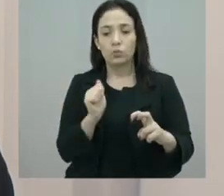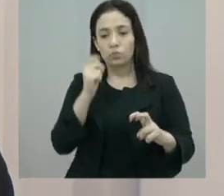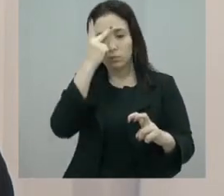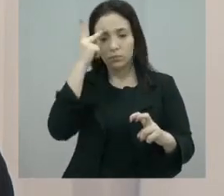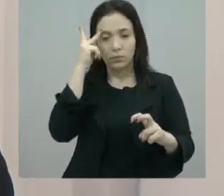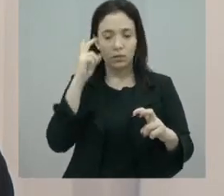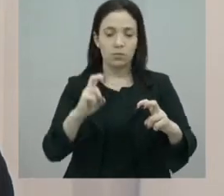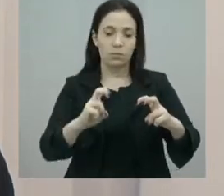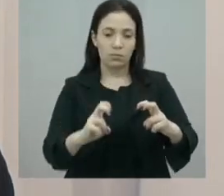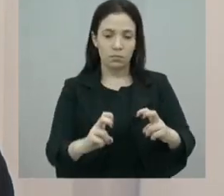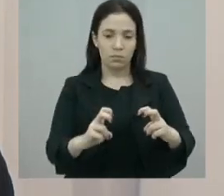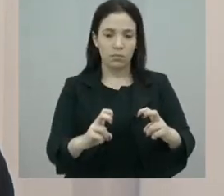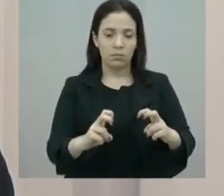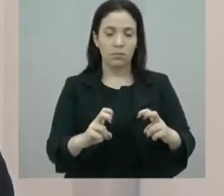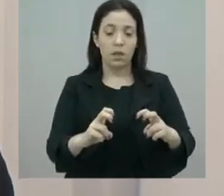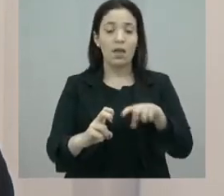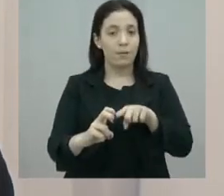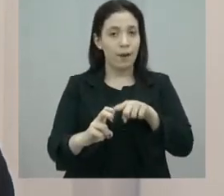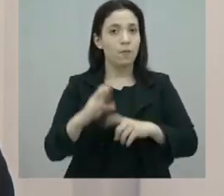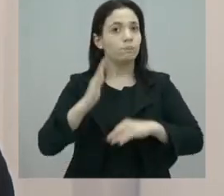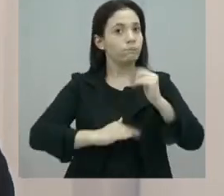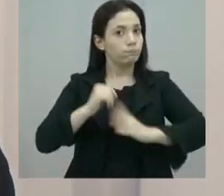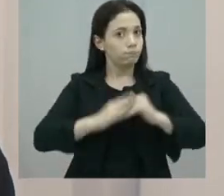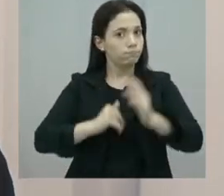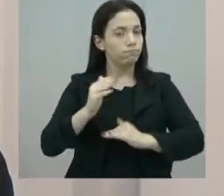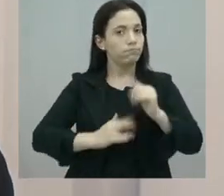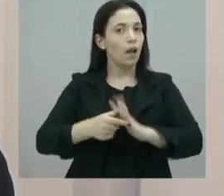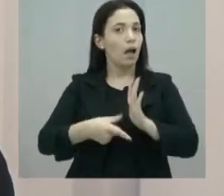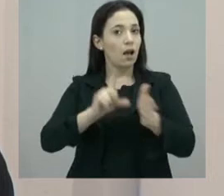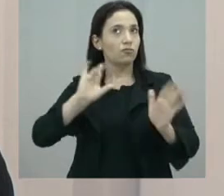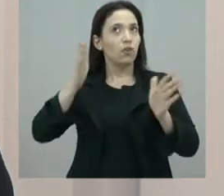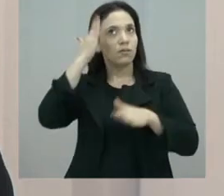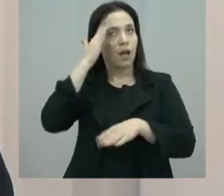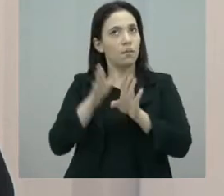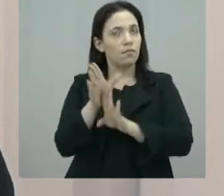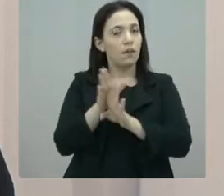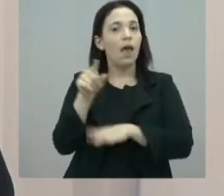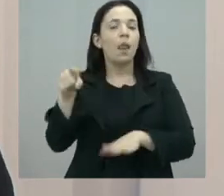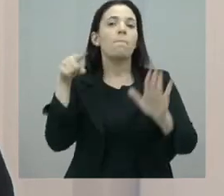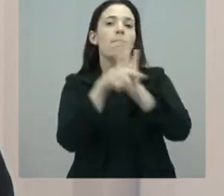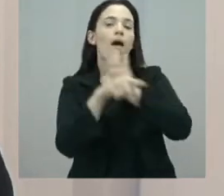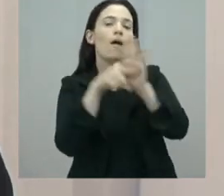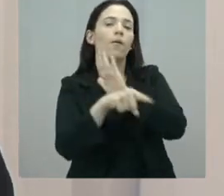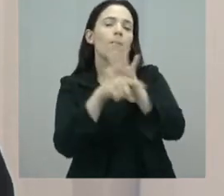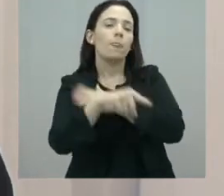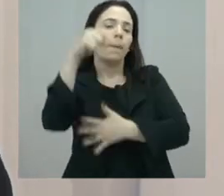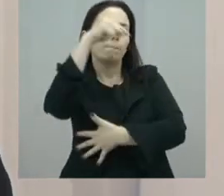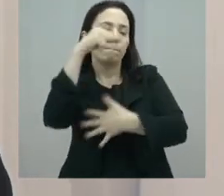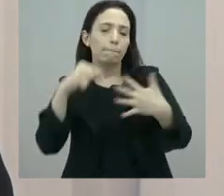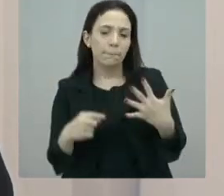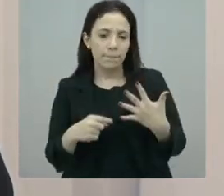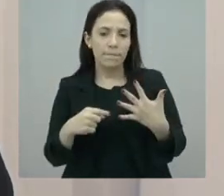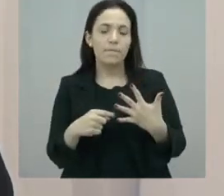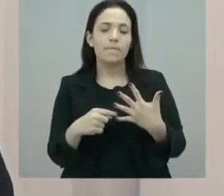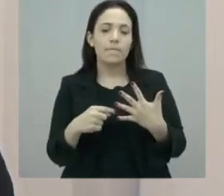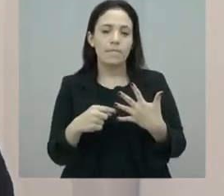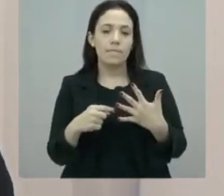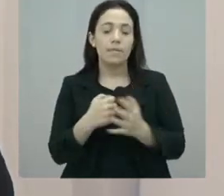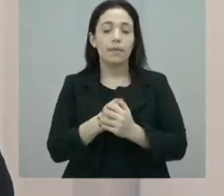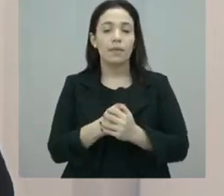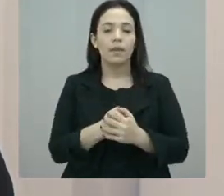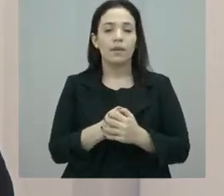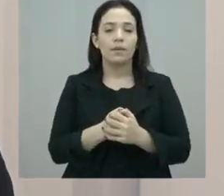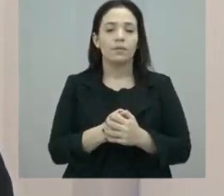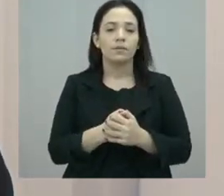entrevistador forense devidamente capacitado para saber fazer as perguntas, revitimizando o mínimo possível e